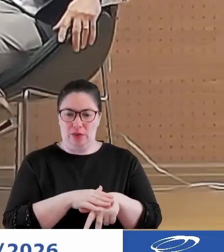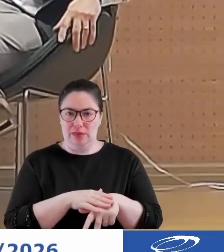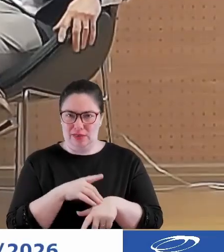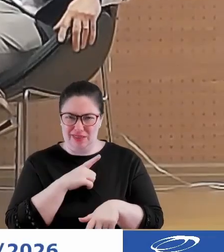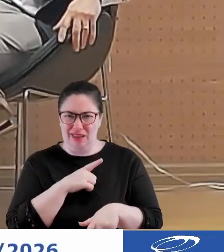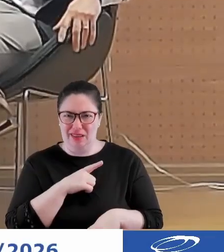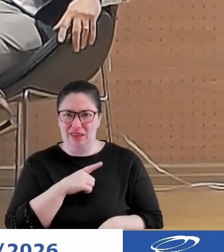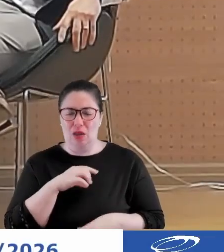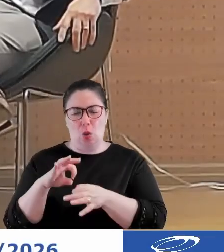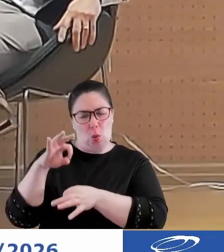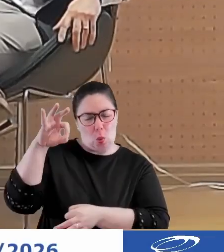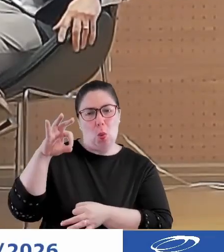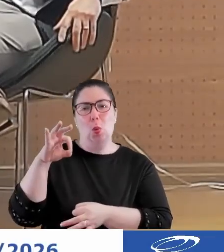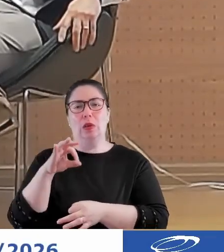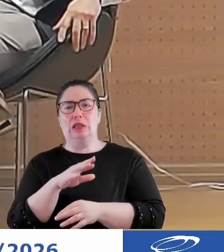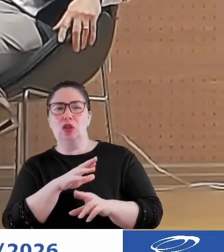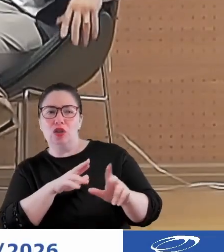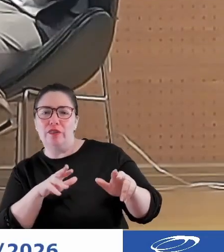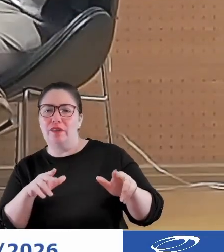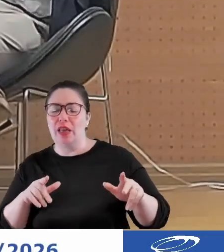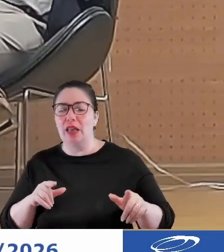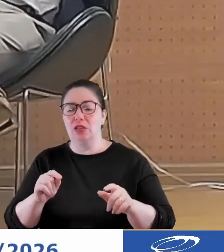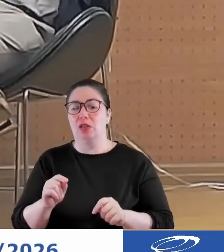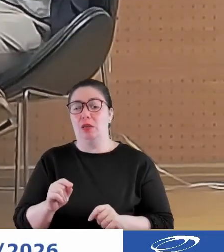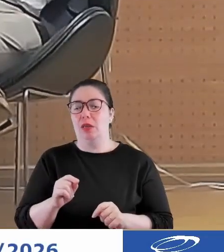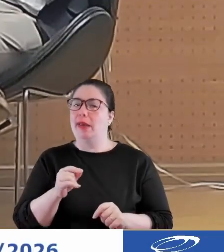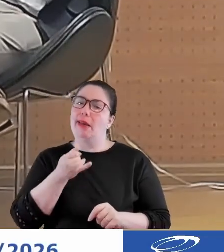coluna diferenciados para pacientes com